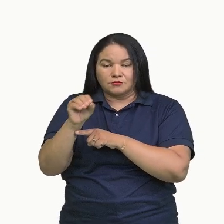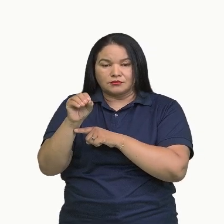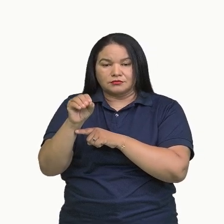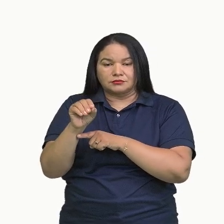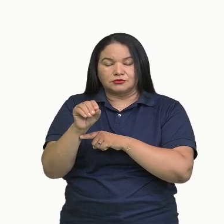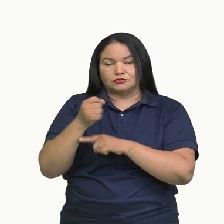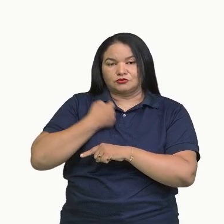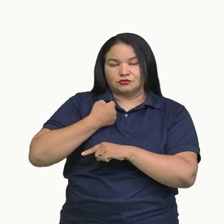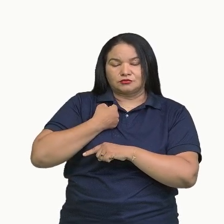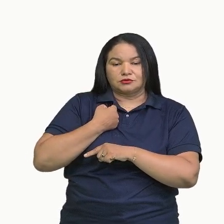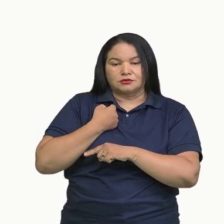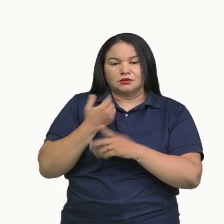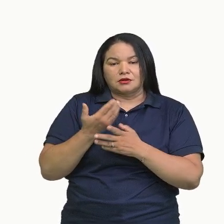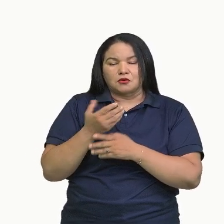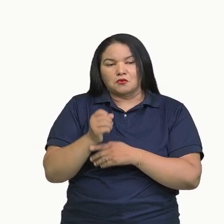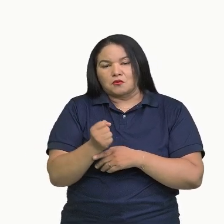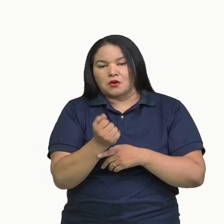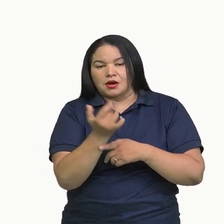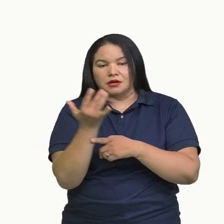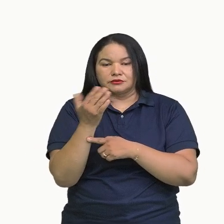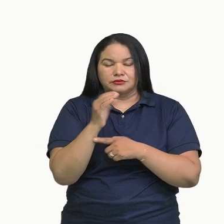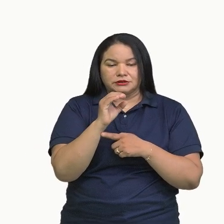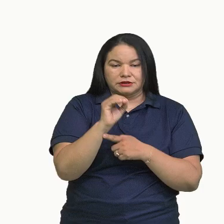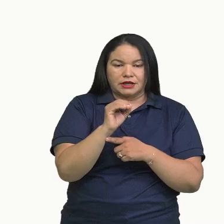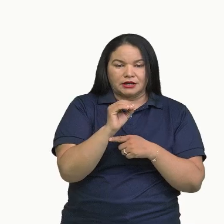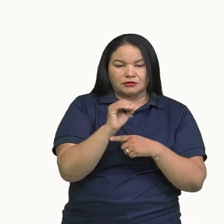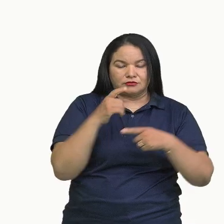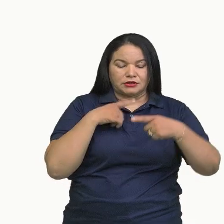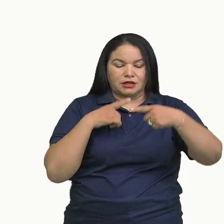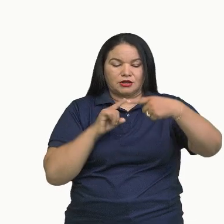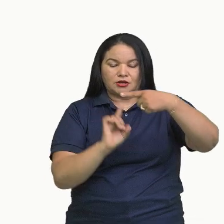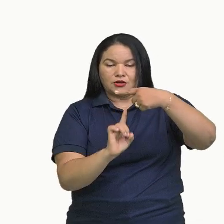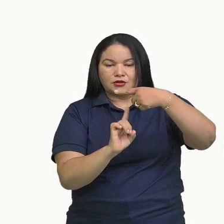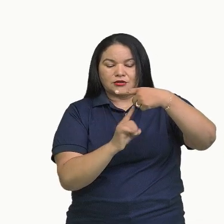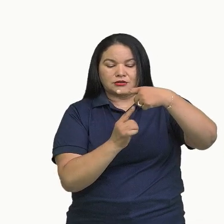aqui comigo. Quantos zeros tem aqui no denominador, no